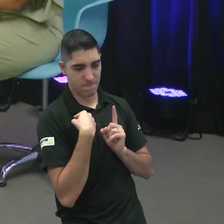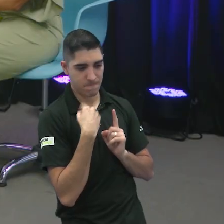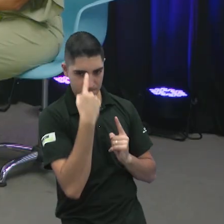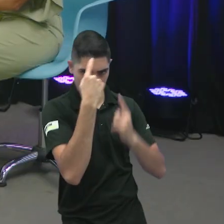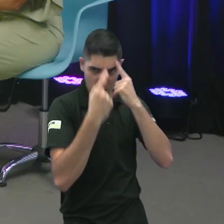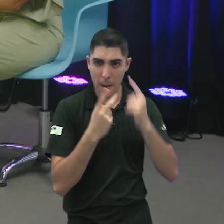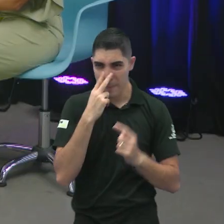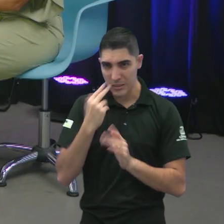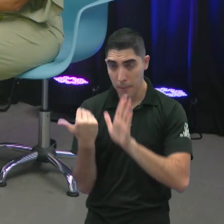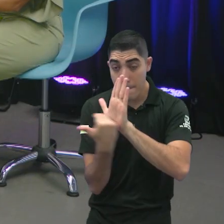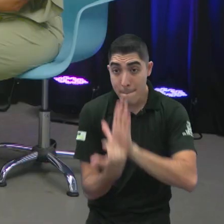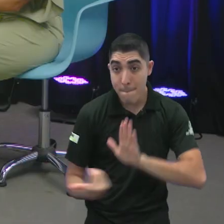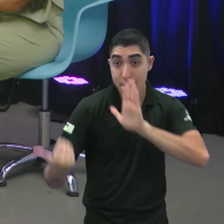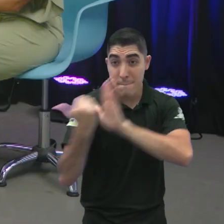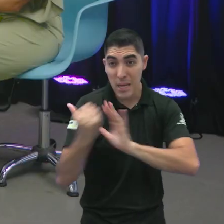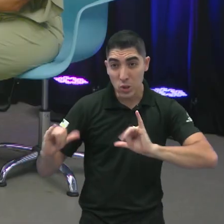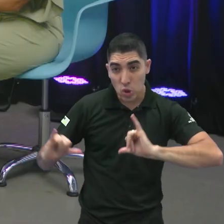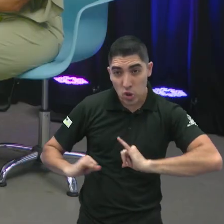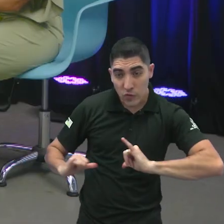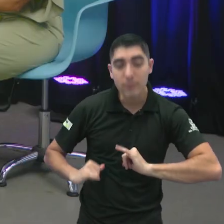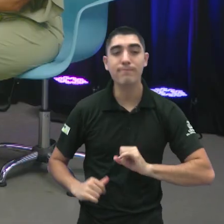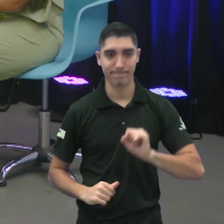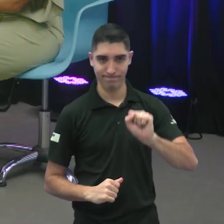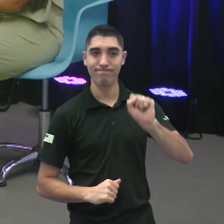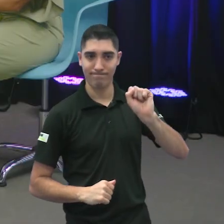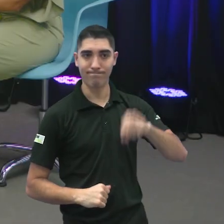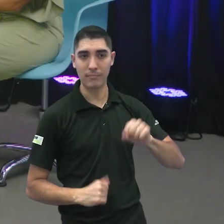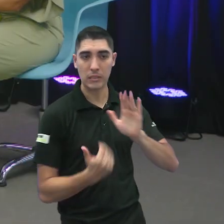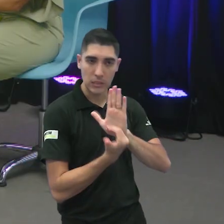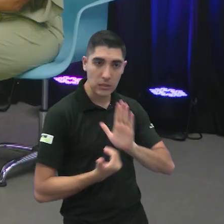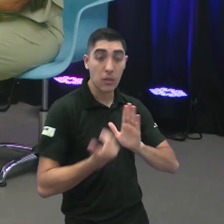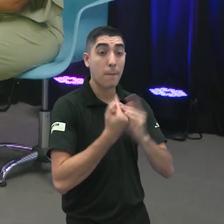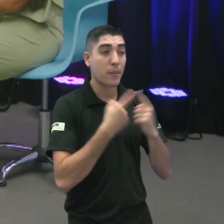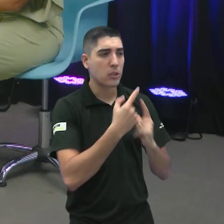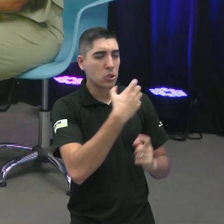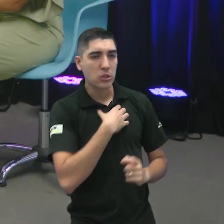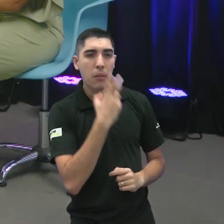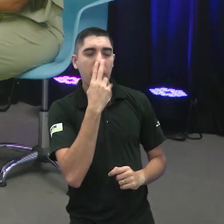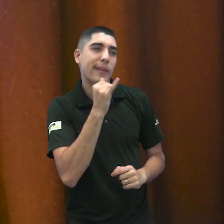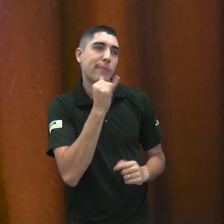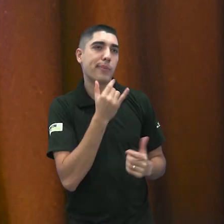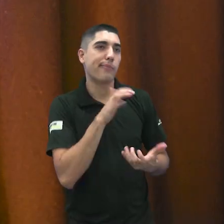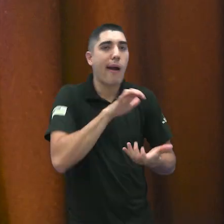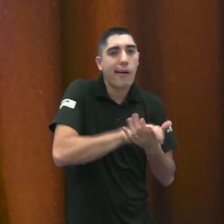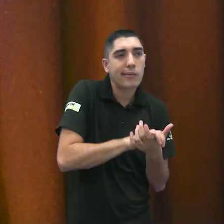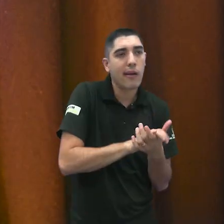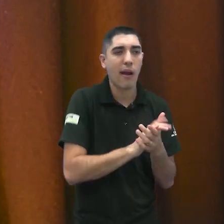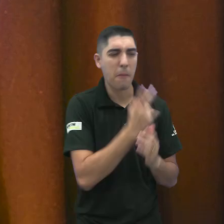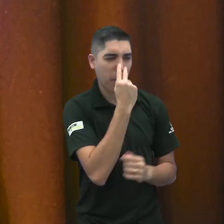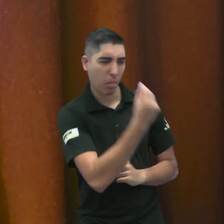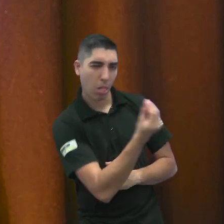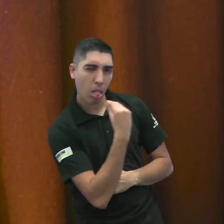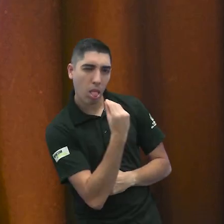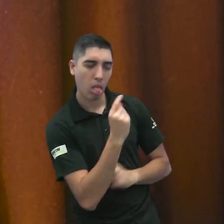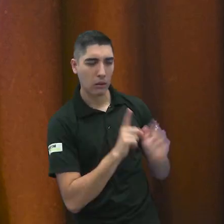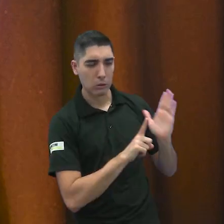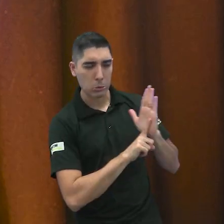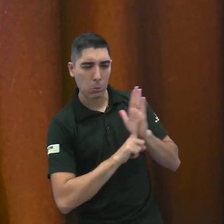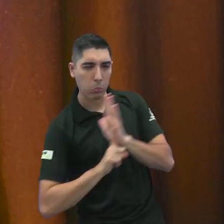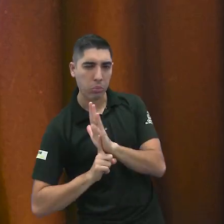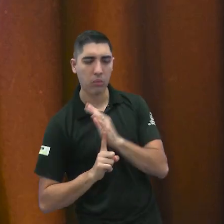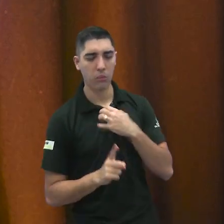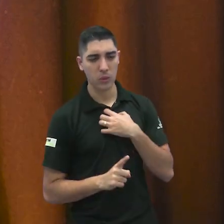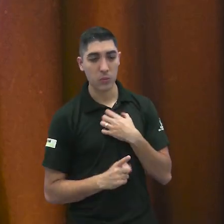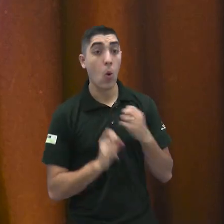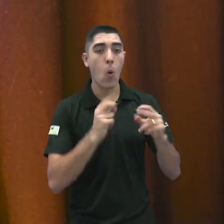como se fosse sofrer mais? Como sofrer é que é? mais com relação ela vai a isso. Sentir mais se ela tem uma sensação de ser rejeitada pelo parceiro, se ela tem uma sensação de ter suas ideias